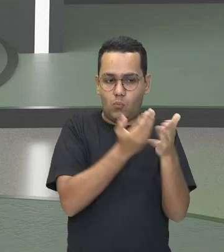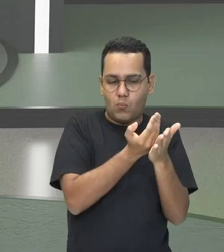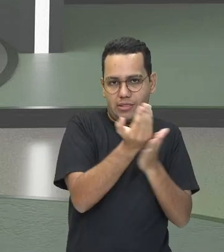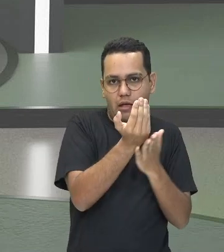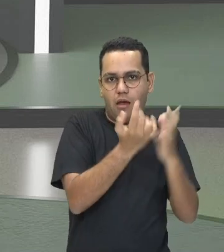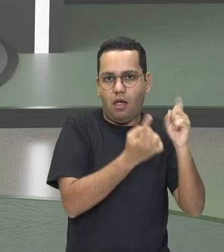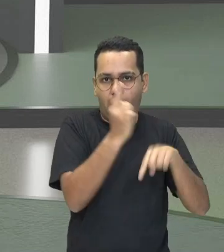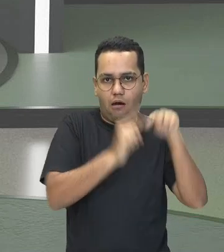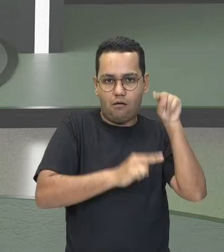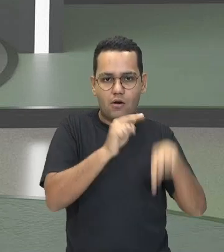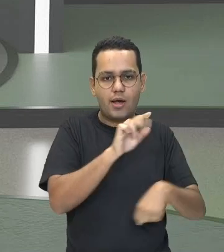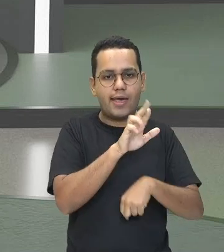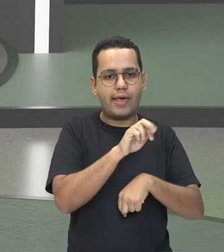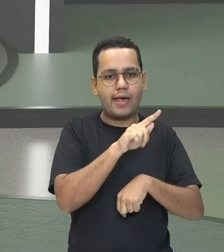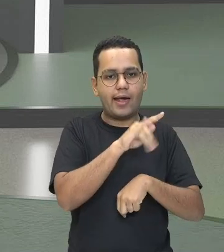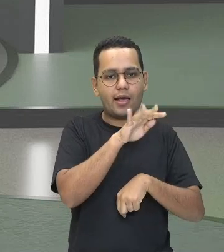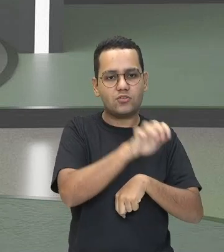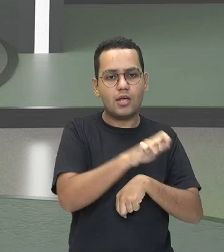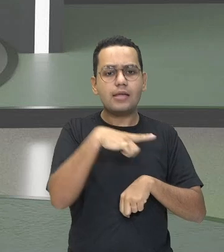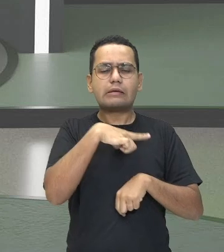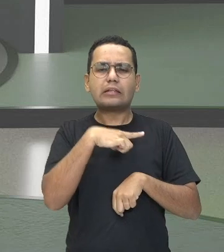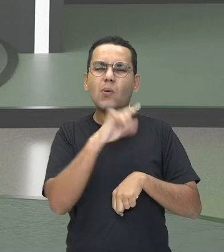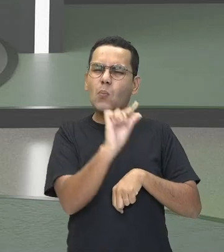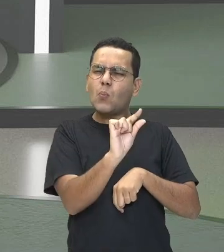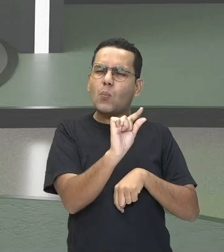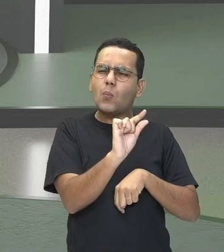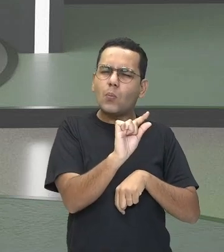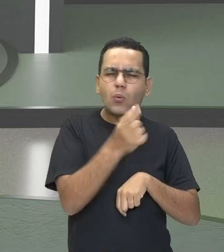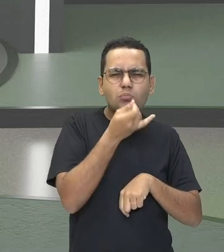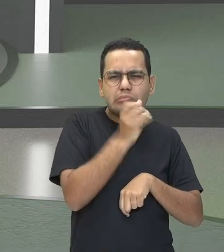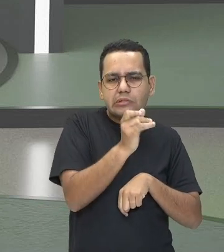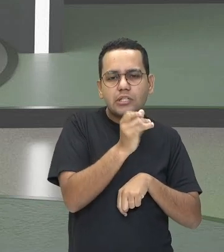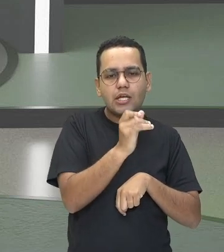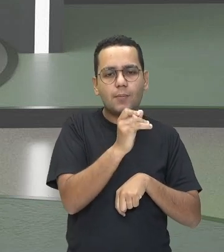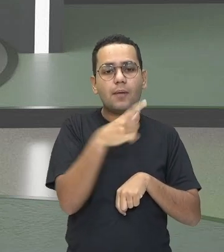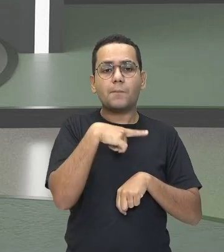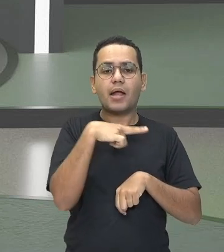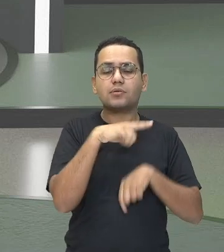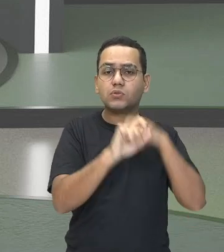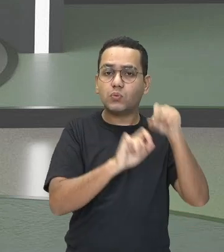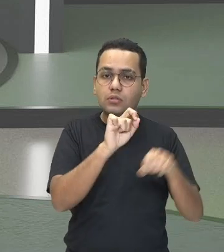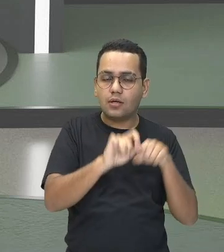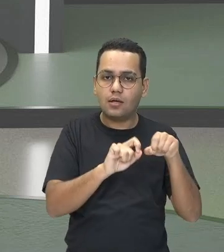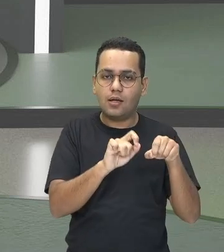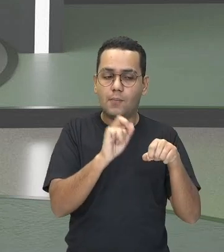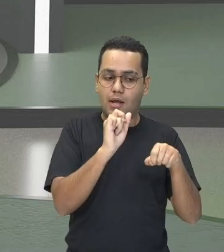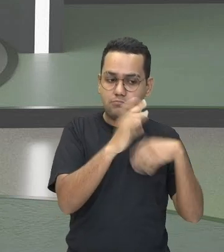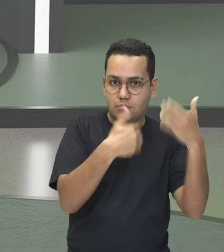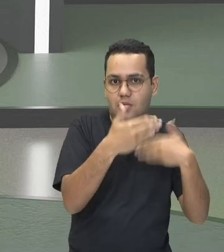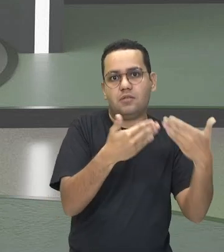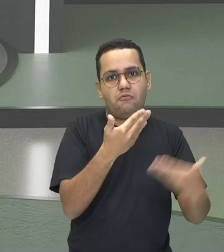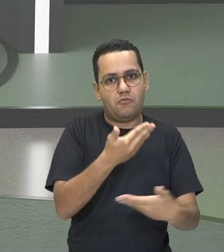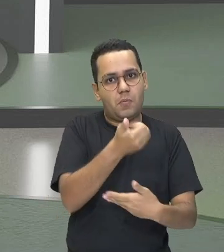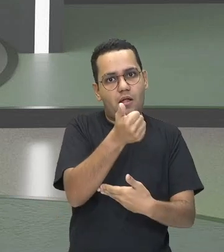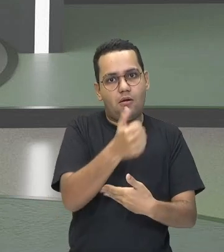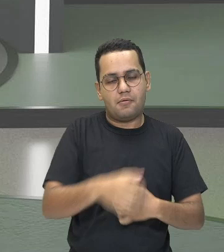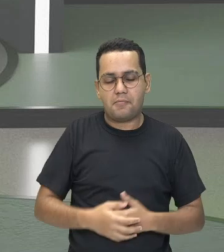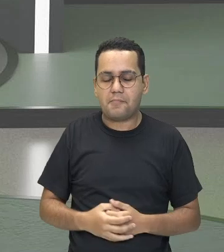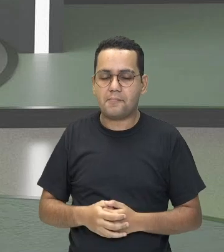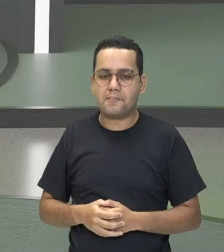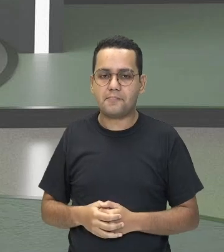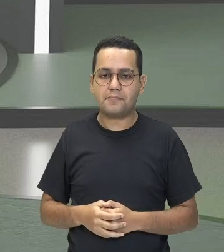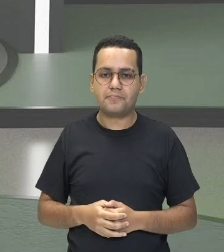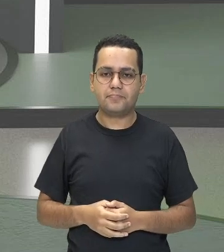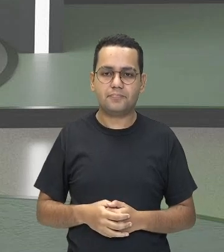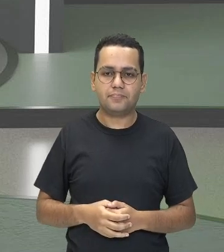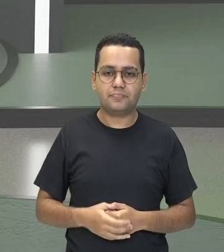é energia de ativação então a energia de ativação é a energia necessária para que a reação ocorra então note